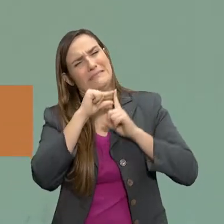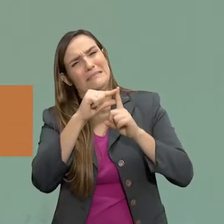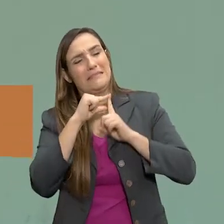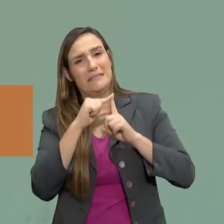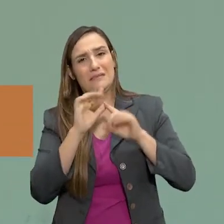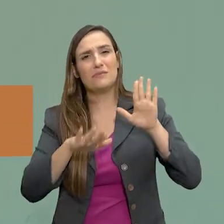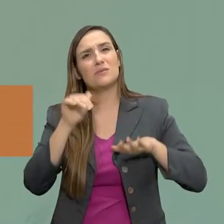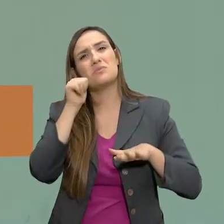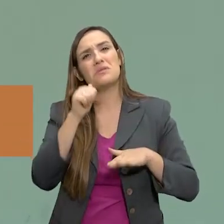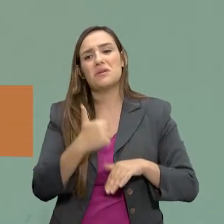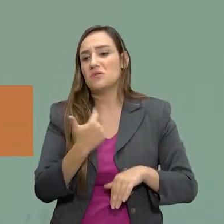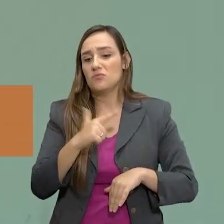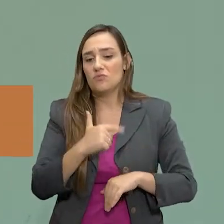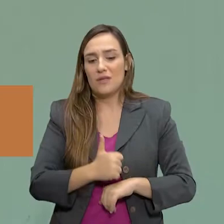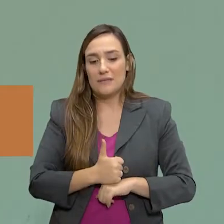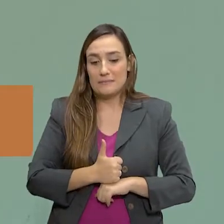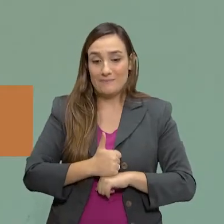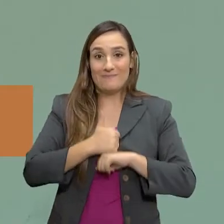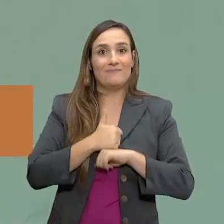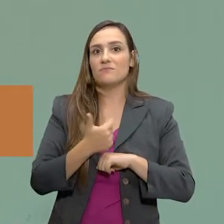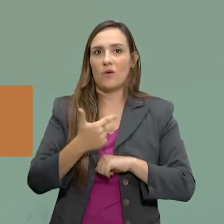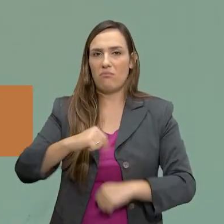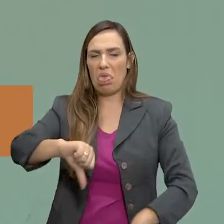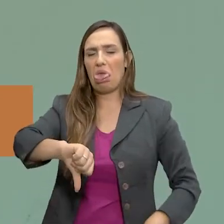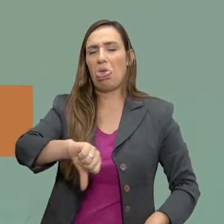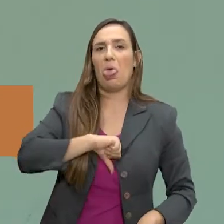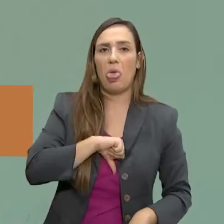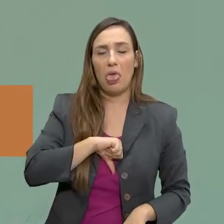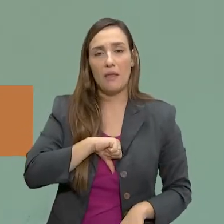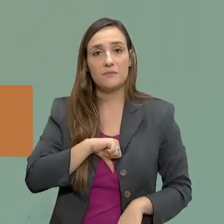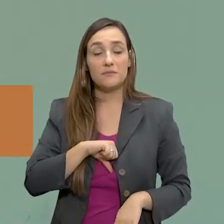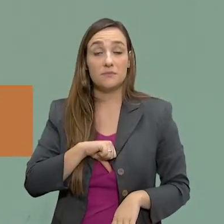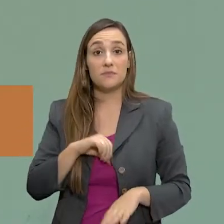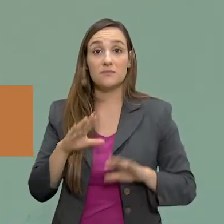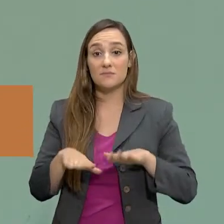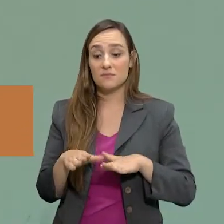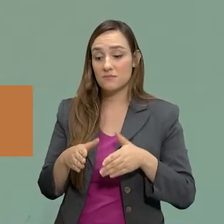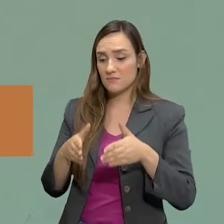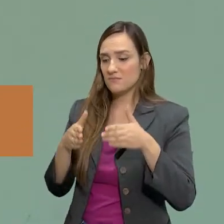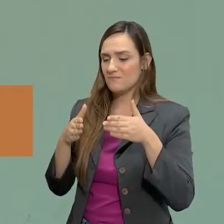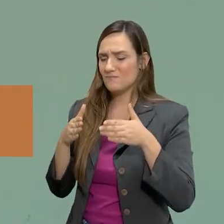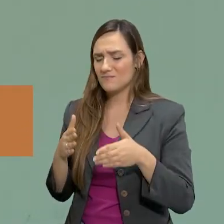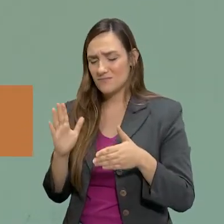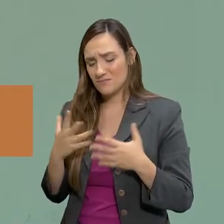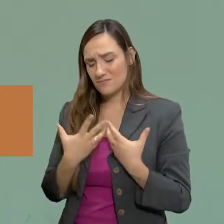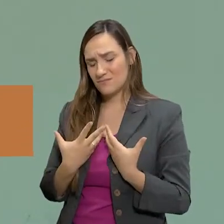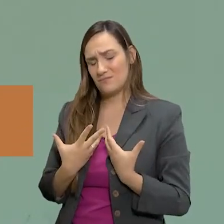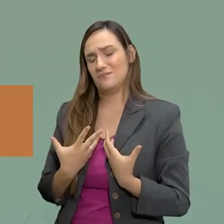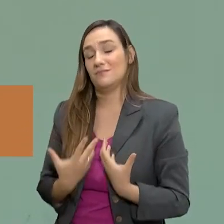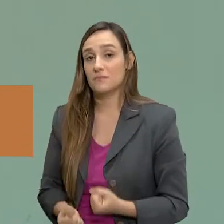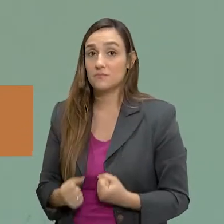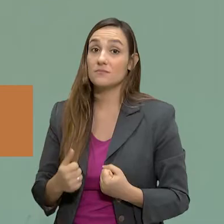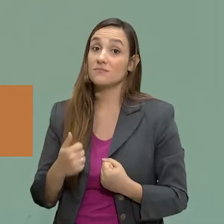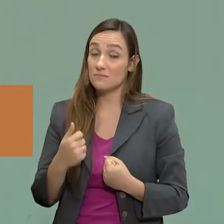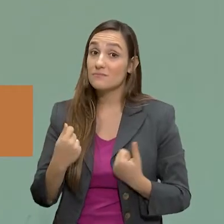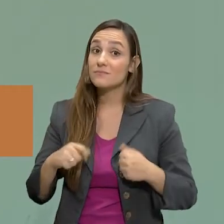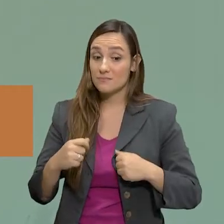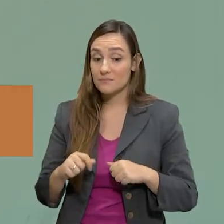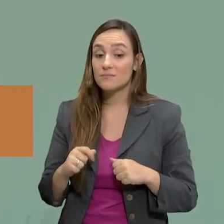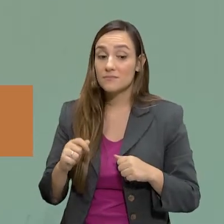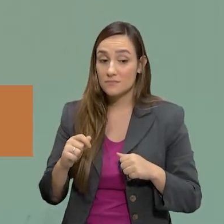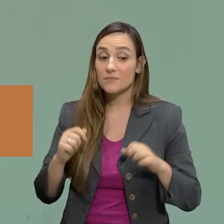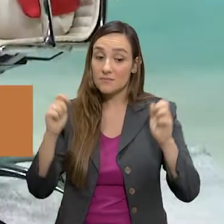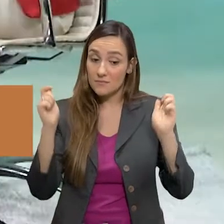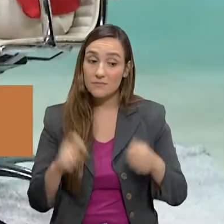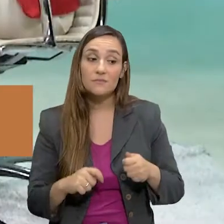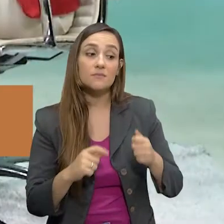mais autoestima, não tem força para sair daquele ciclo de violência. Então, quando elas chegam para a gente precisa lidar com isso. Então, a